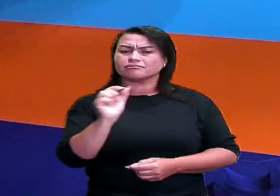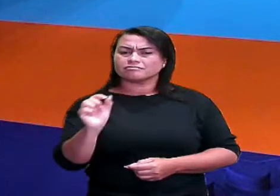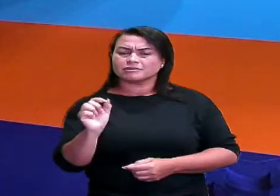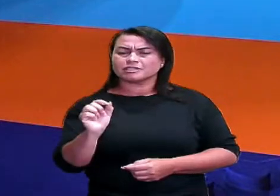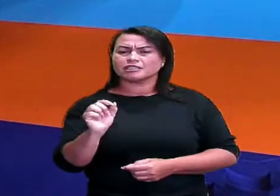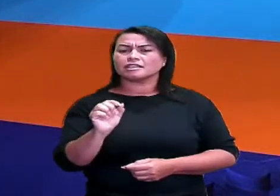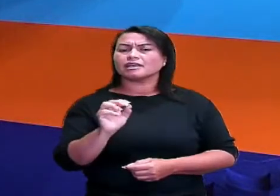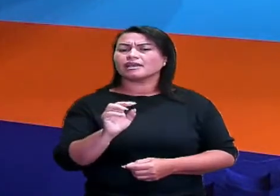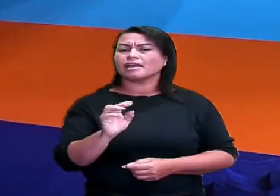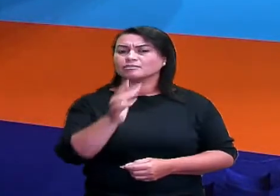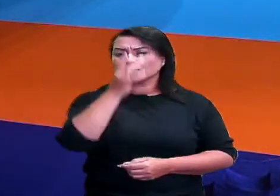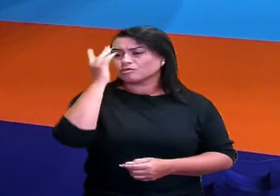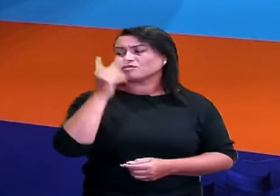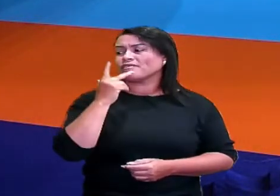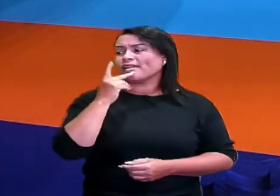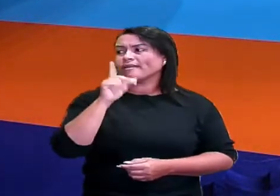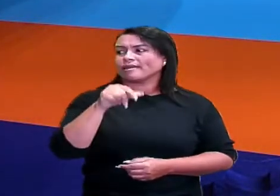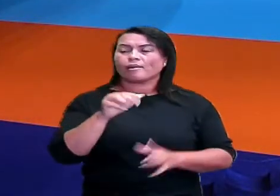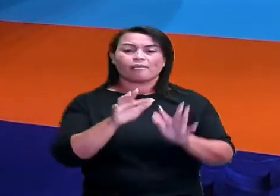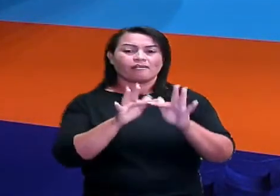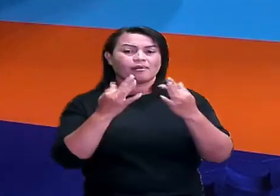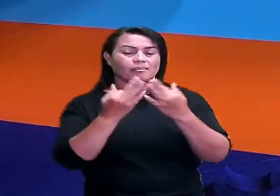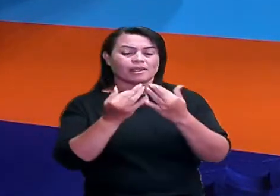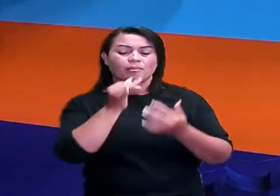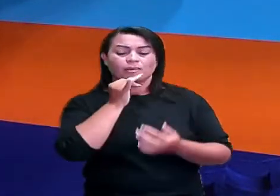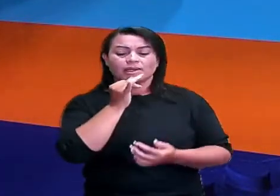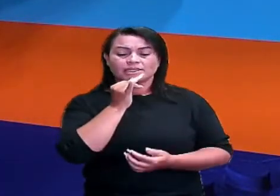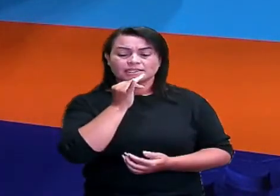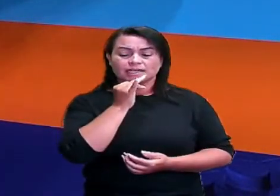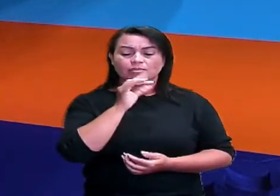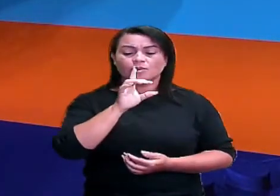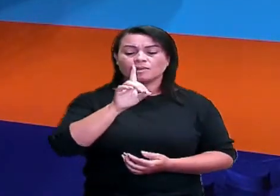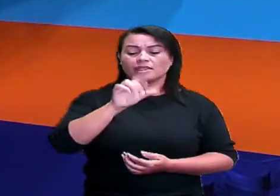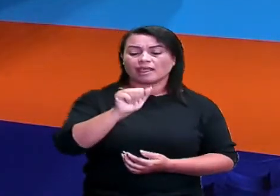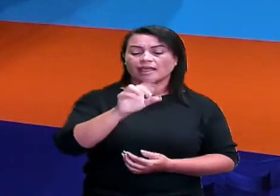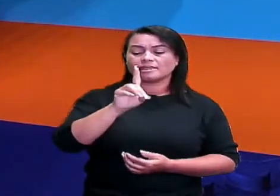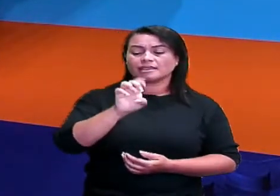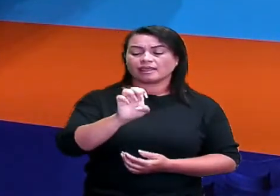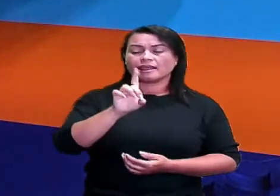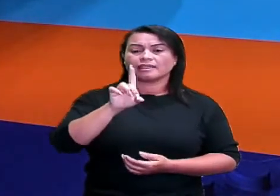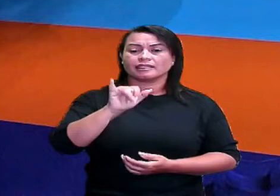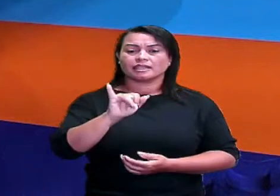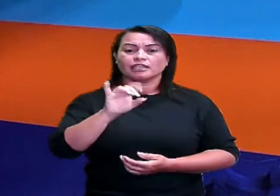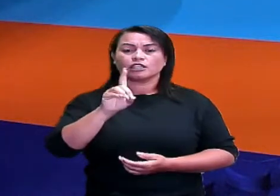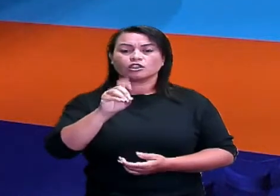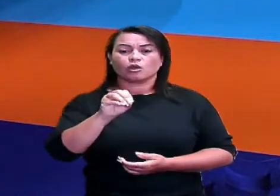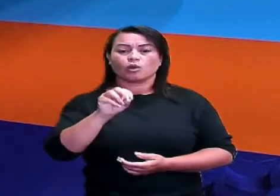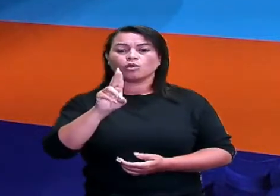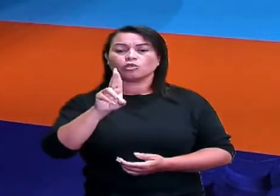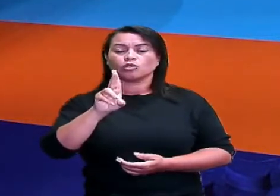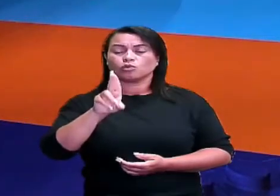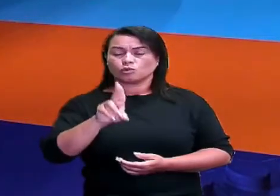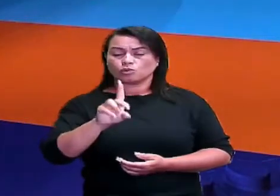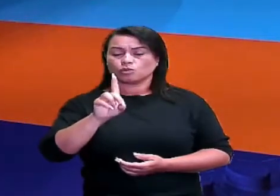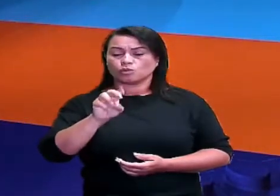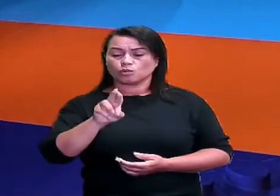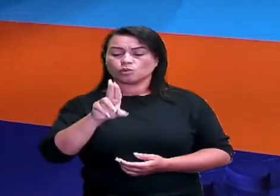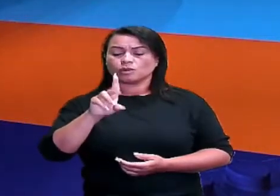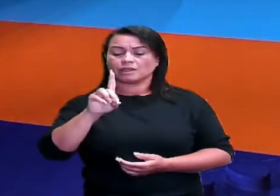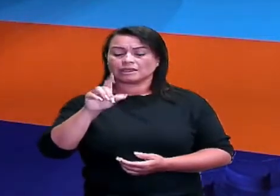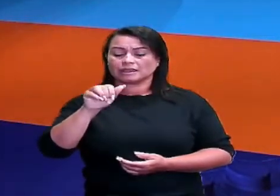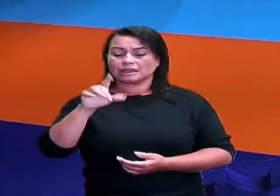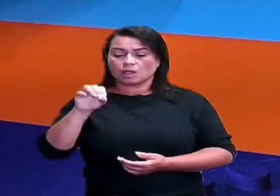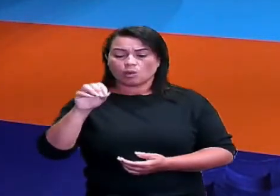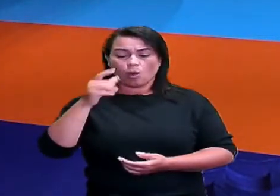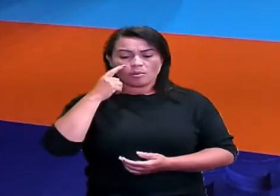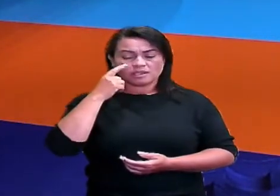de família. Então, um exemplo aqui, ó. Da, de, di, do, du, dão. Mas o mesmo não